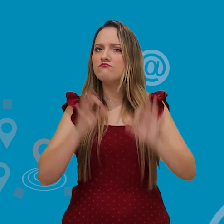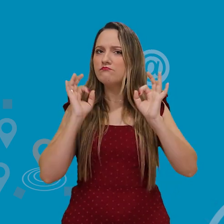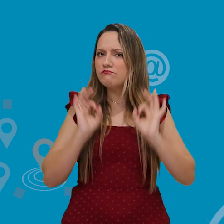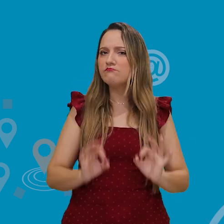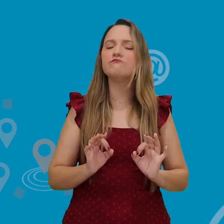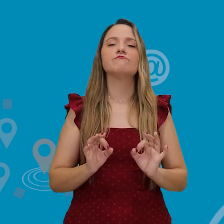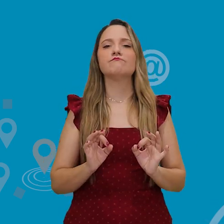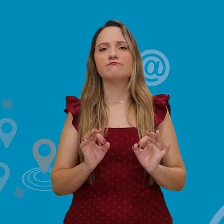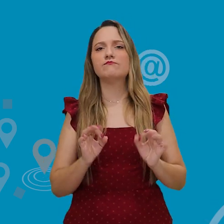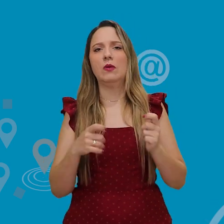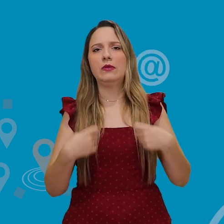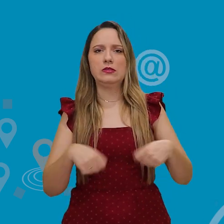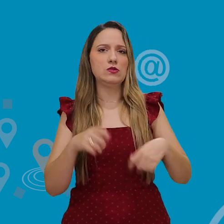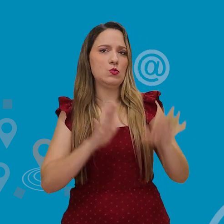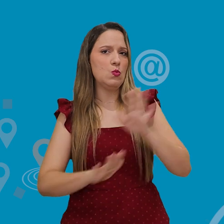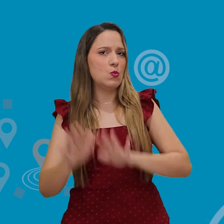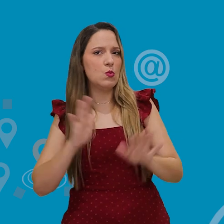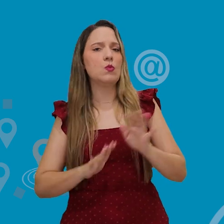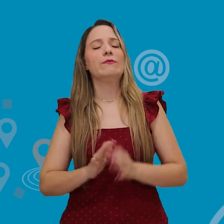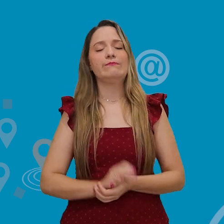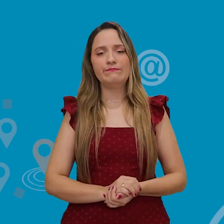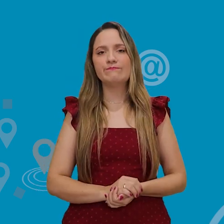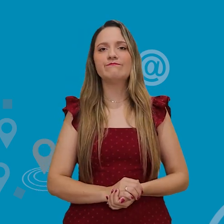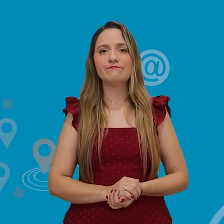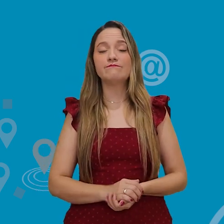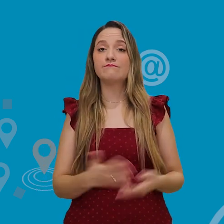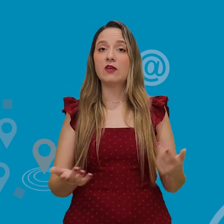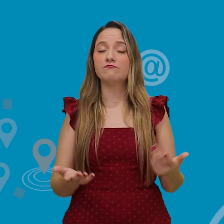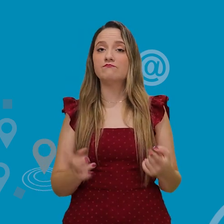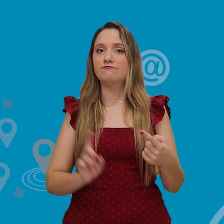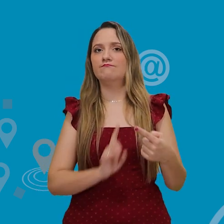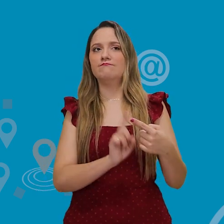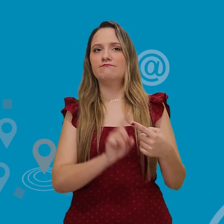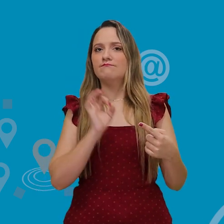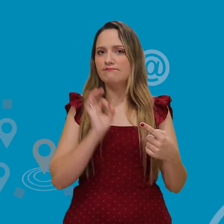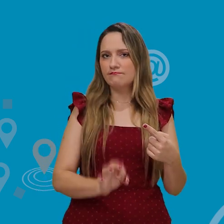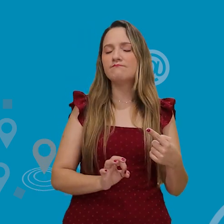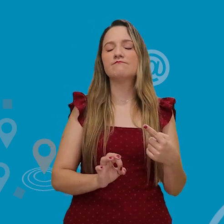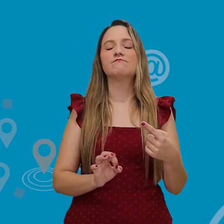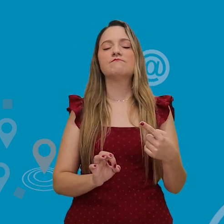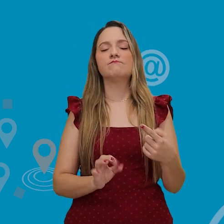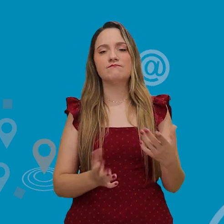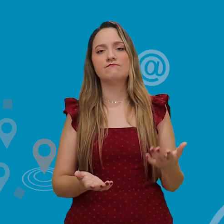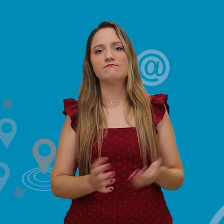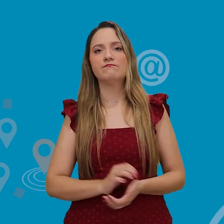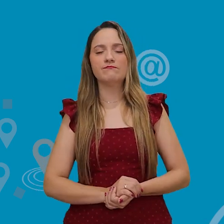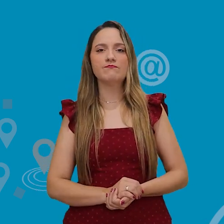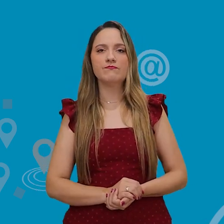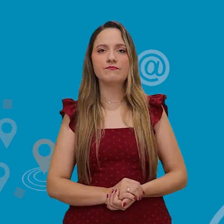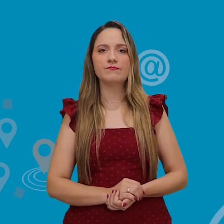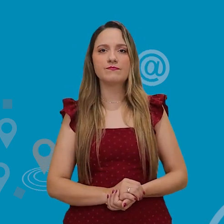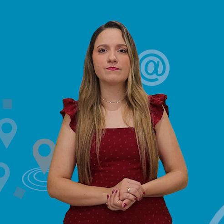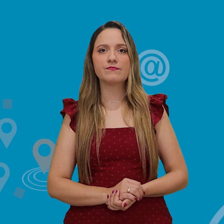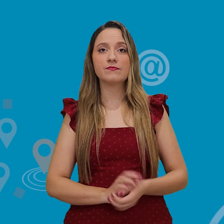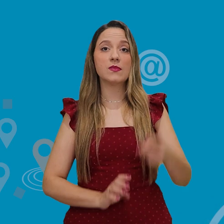uma prática com um certo cuidado. Então, vejo que esse talvez seria a primeira questão.